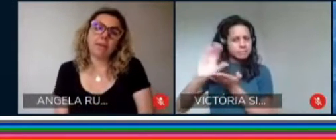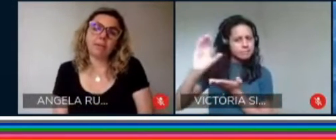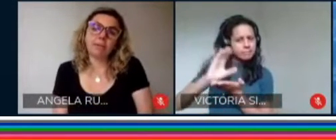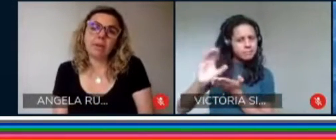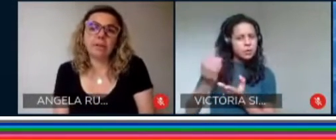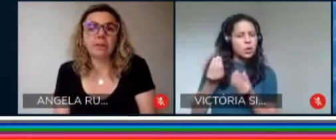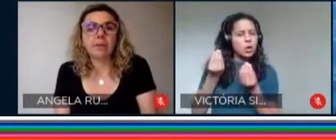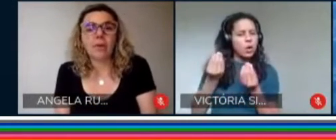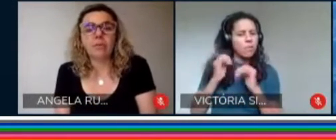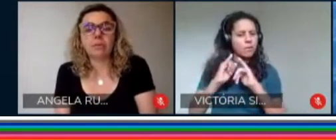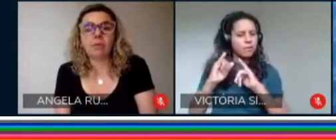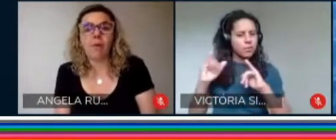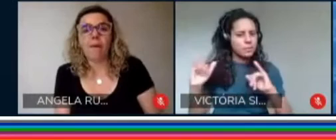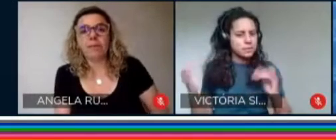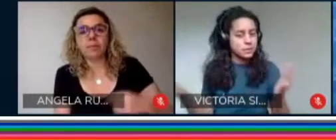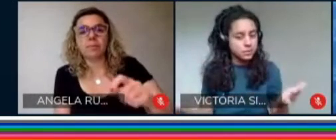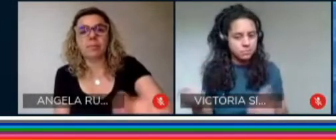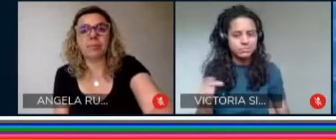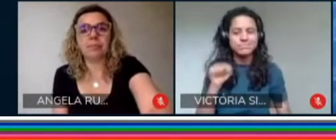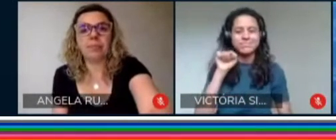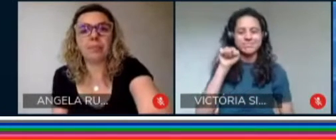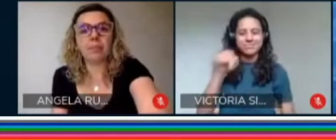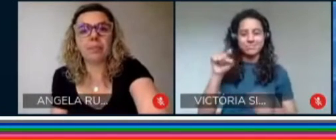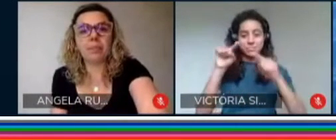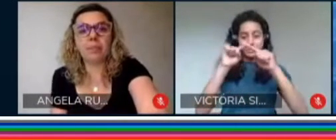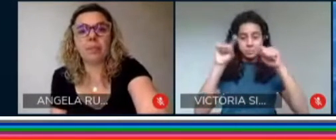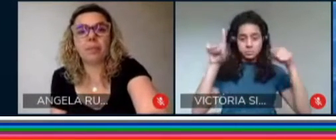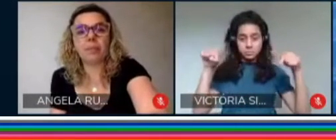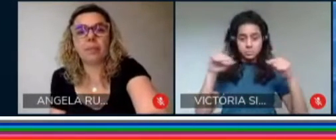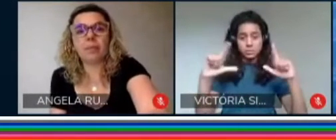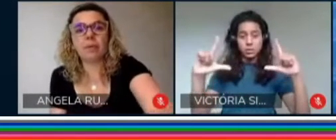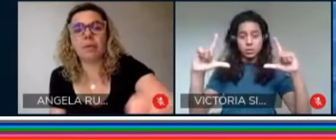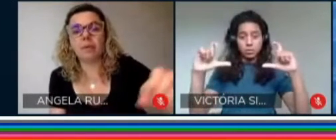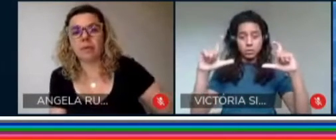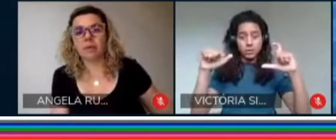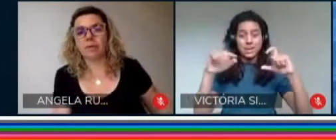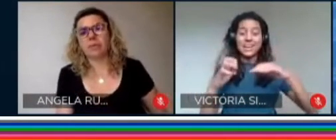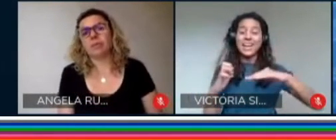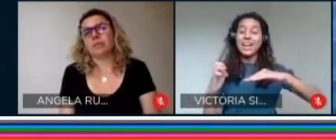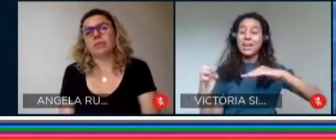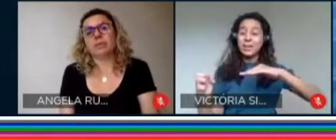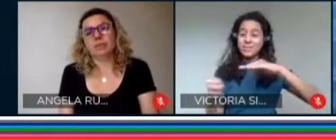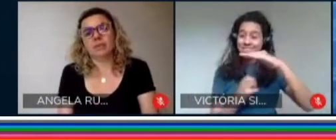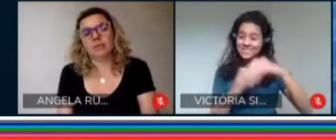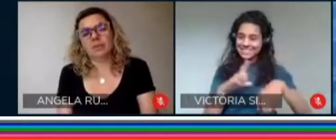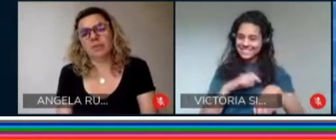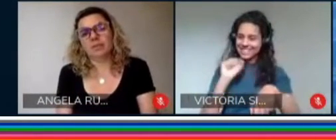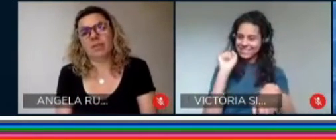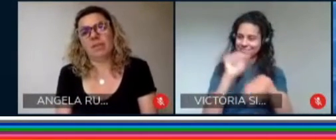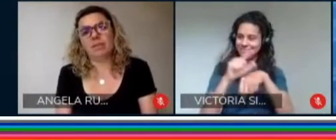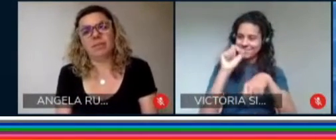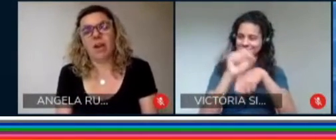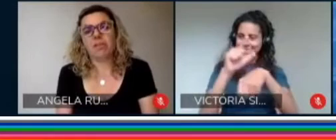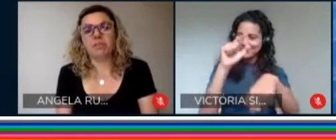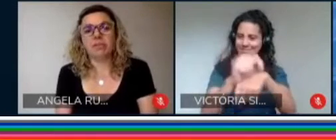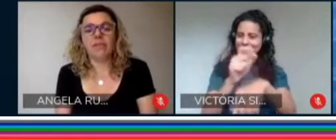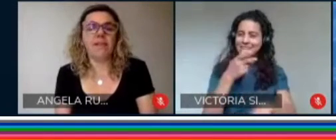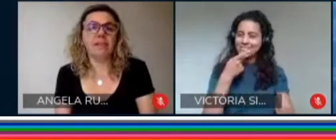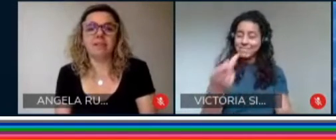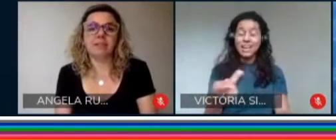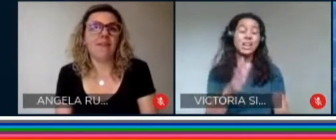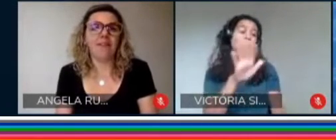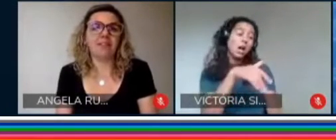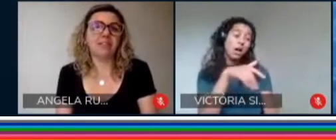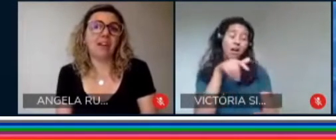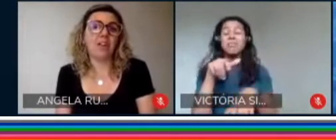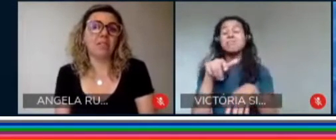essa é uma empresa que fornece agrotóxicos, dizendo que agrotóxicos em alimentos não tem problema nenhum.